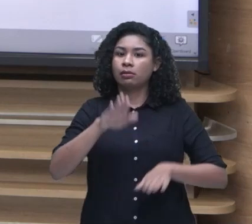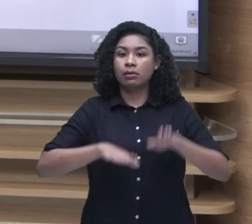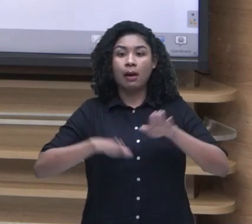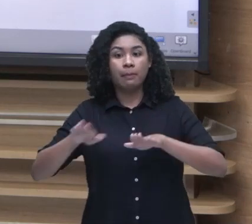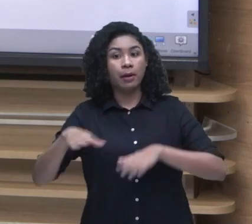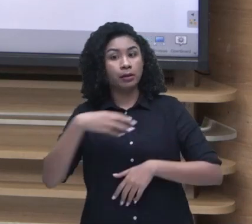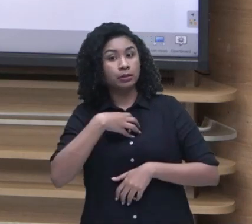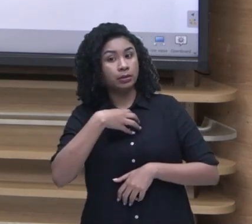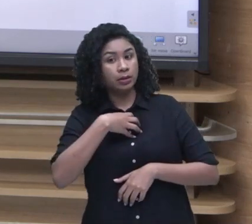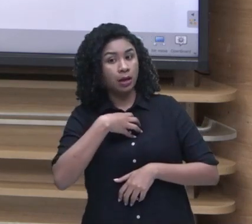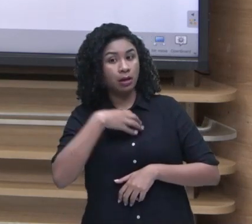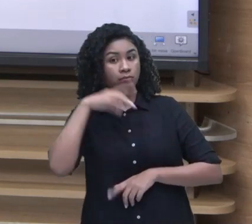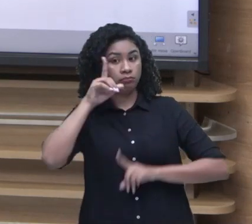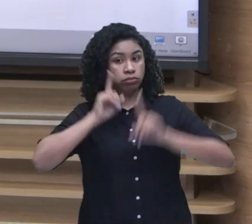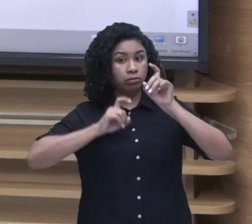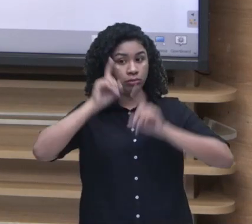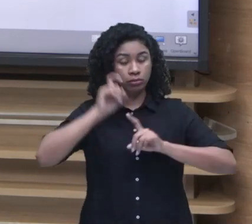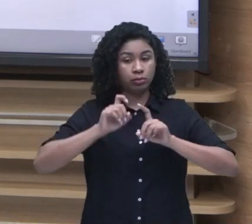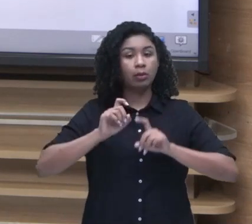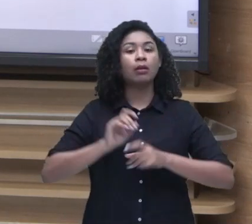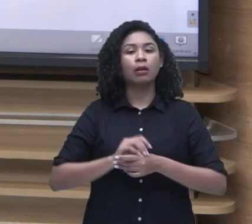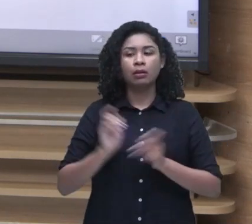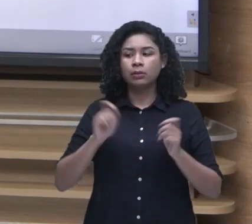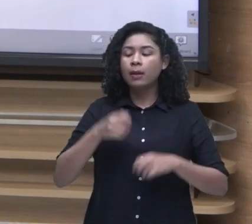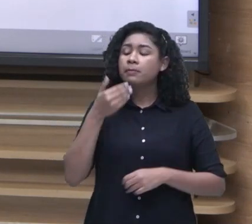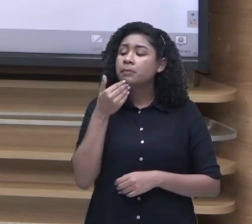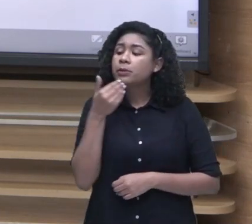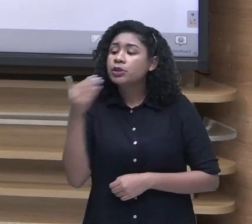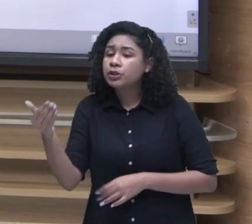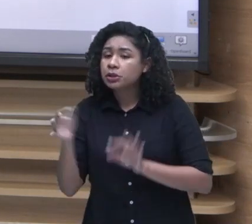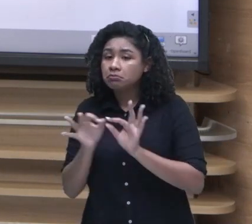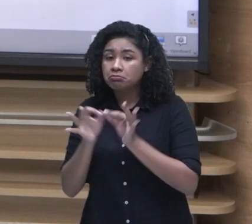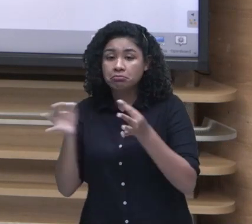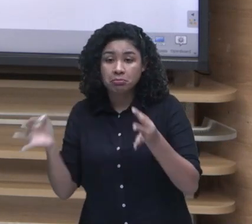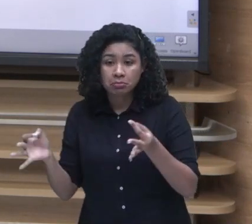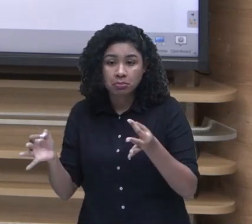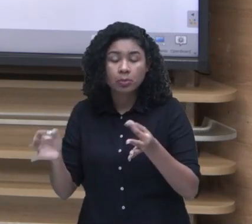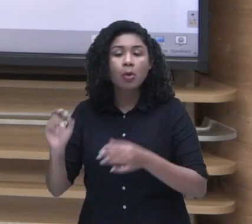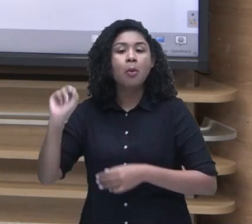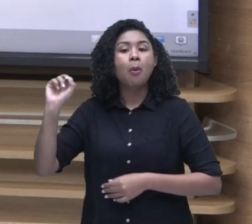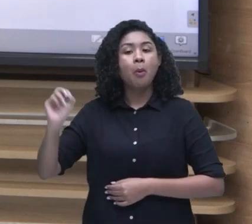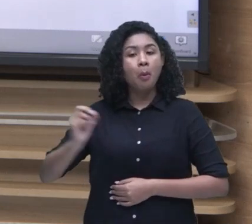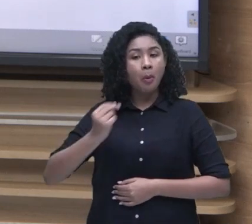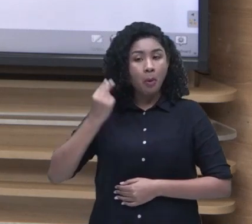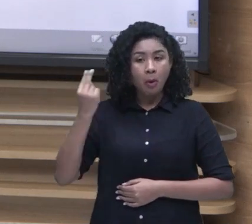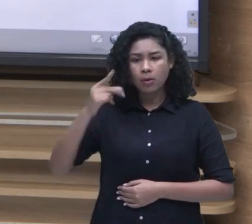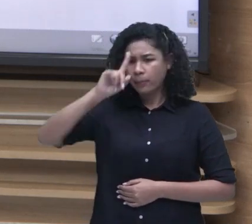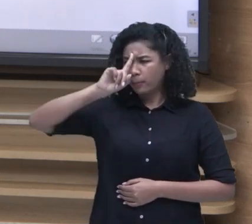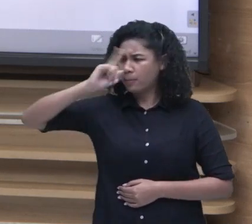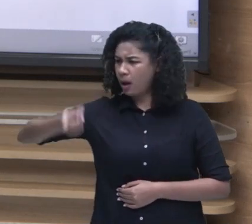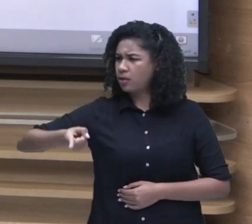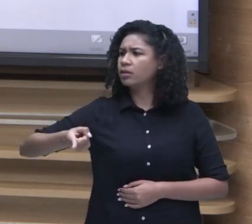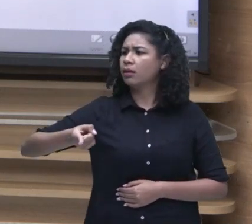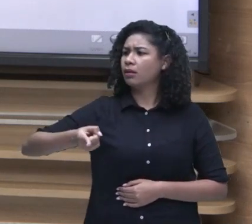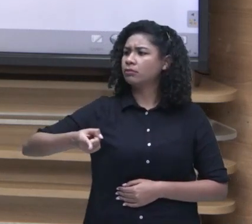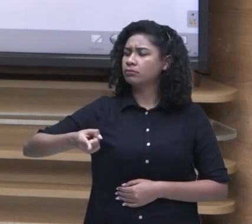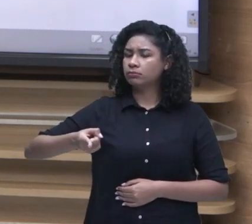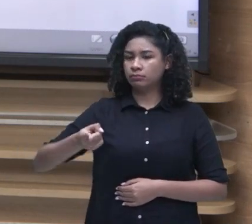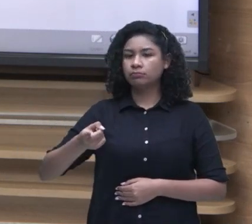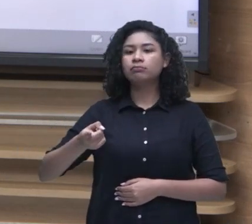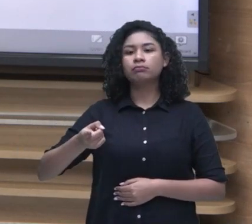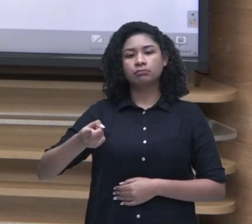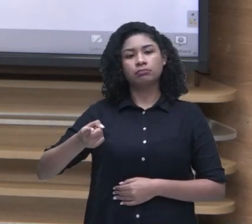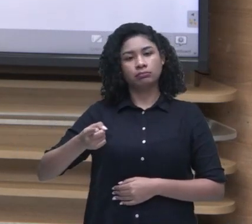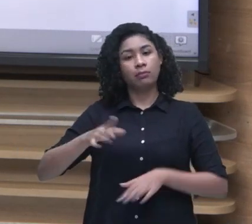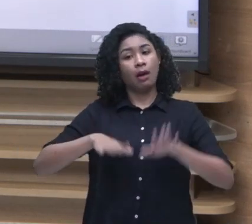ser um pedido, né? Ou pode ser uma ordem mesmo, né?